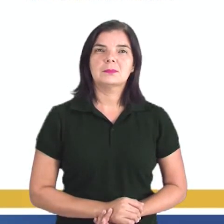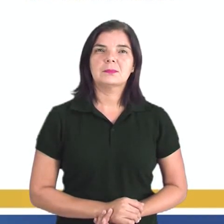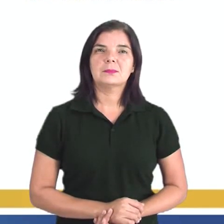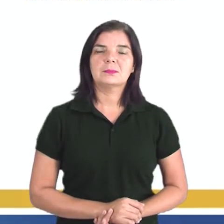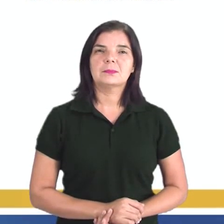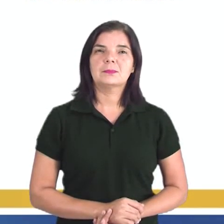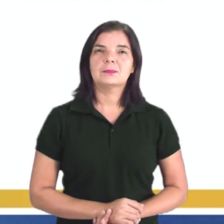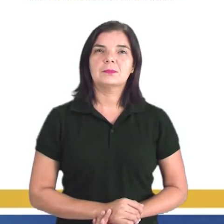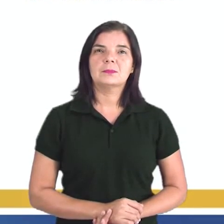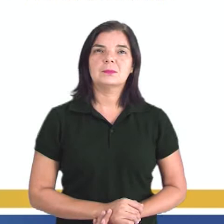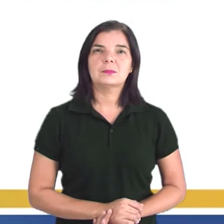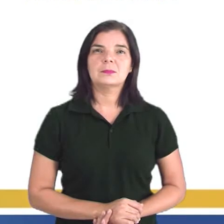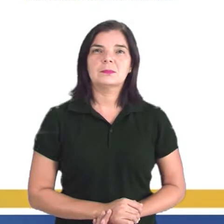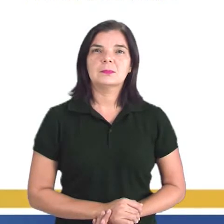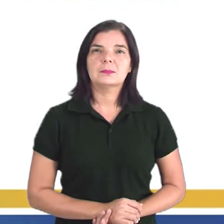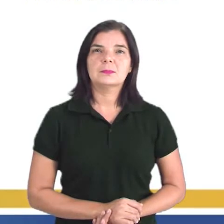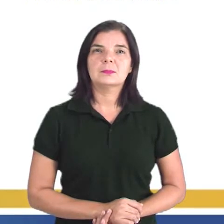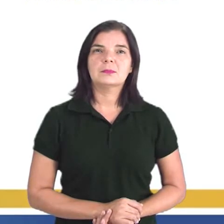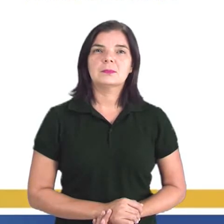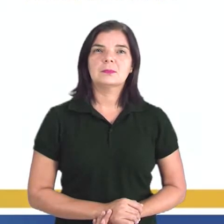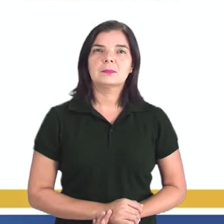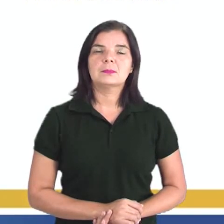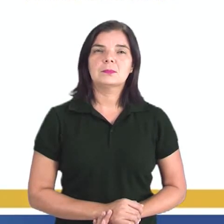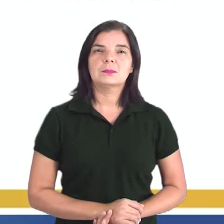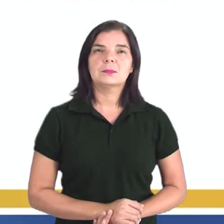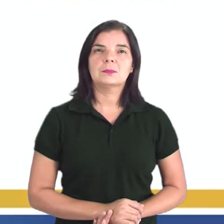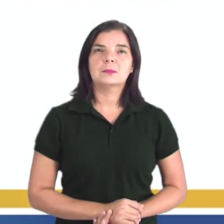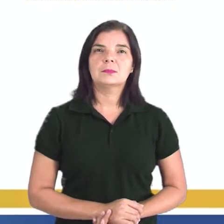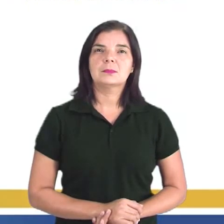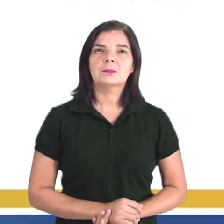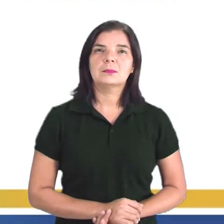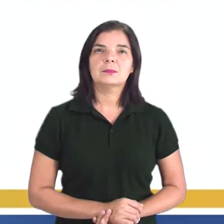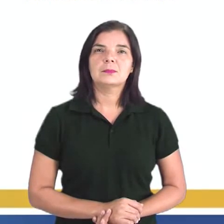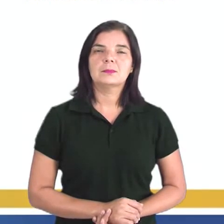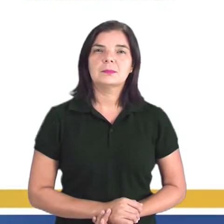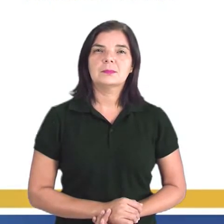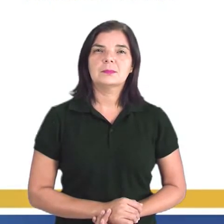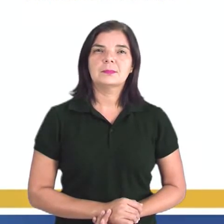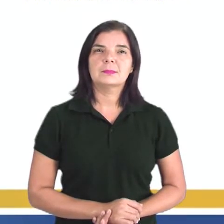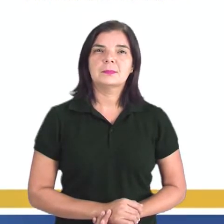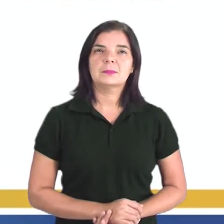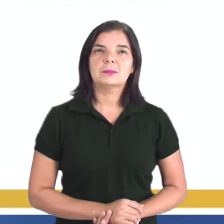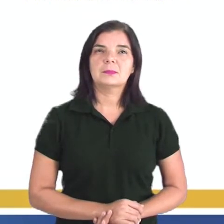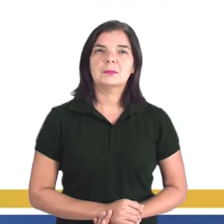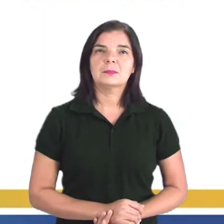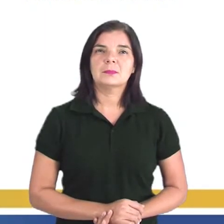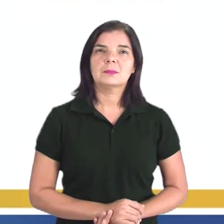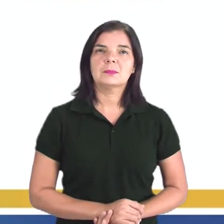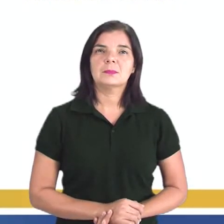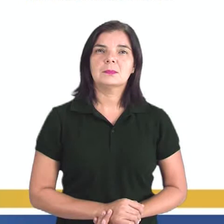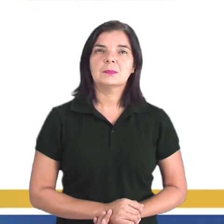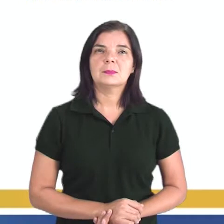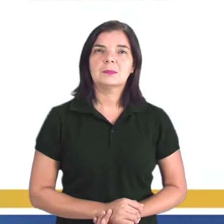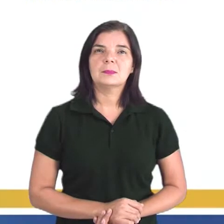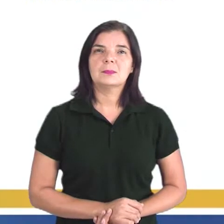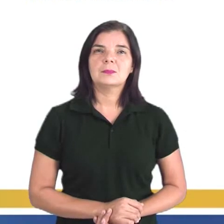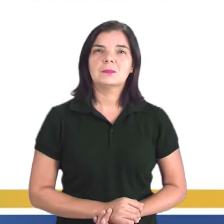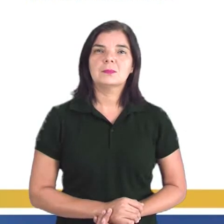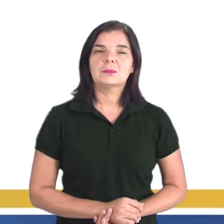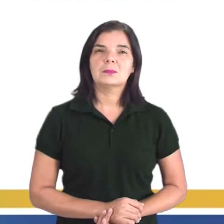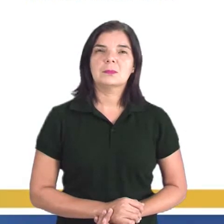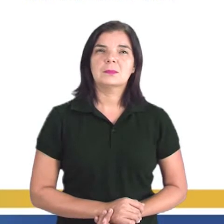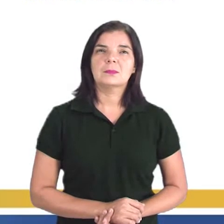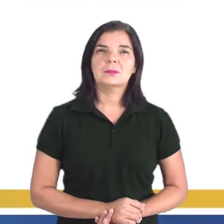And if you only hold me tight, we'll be holding on forever. And we'll only be making